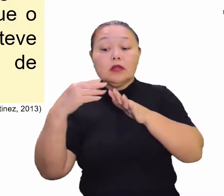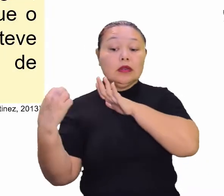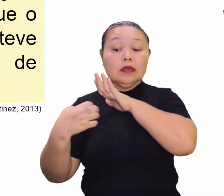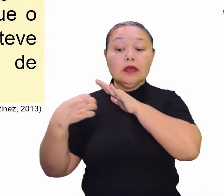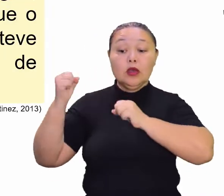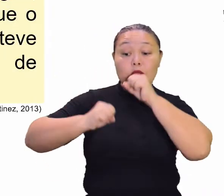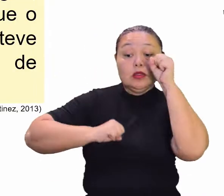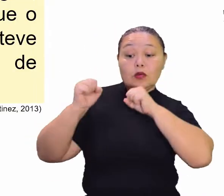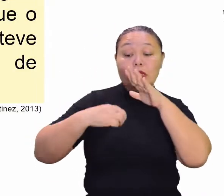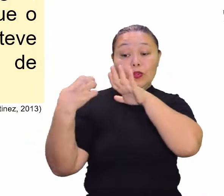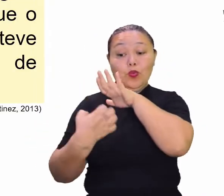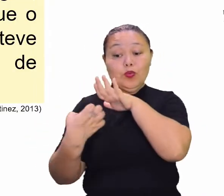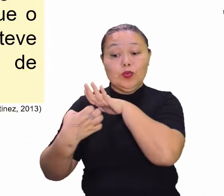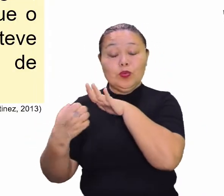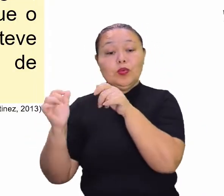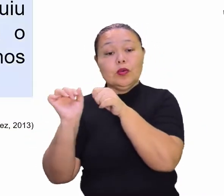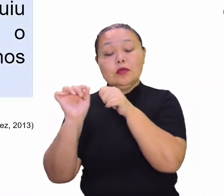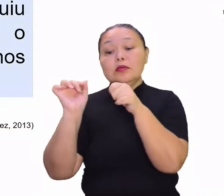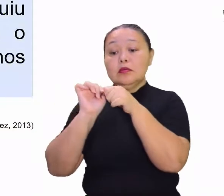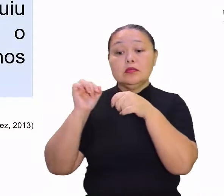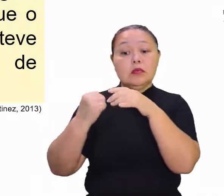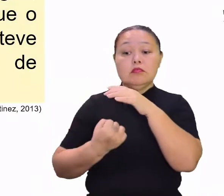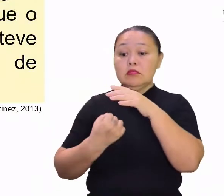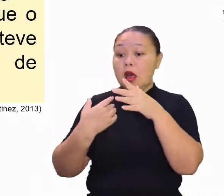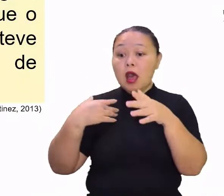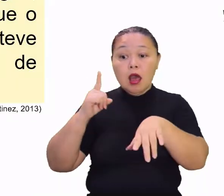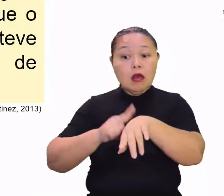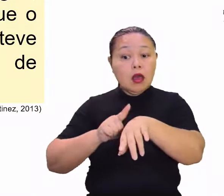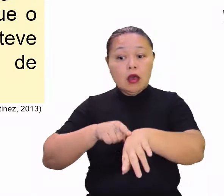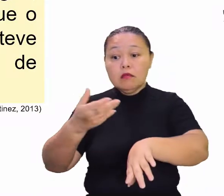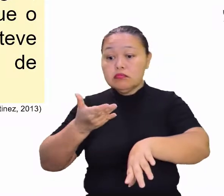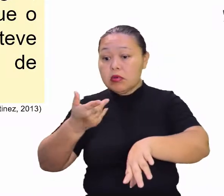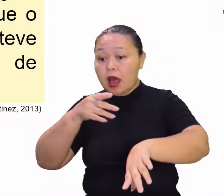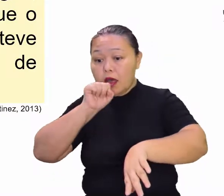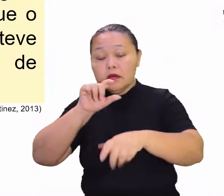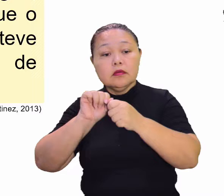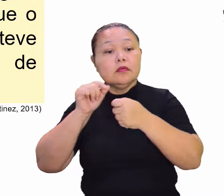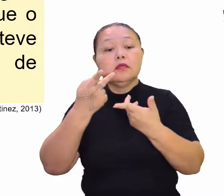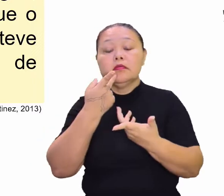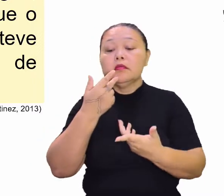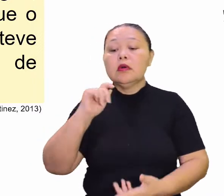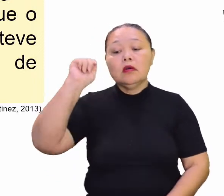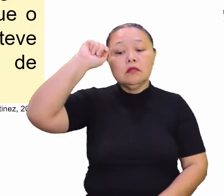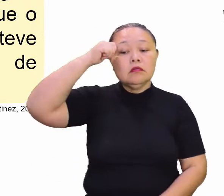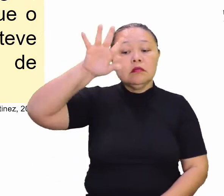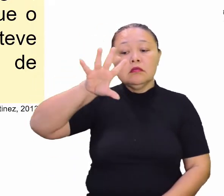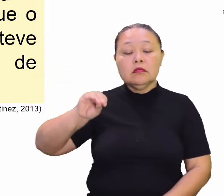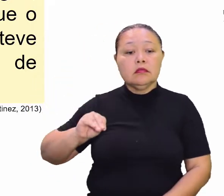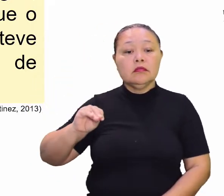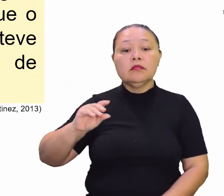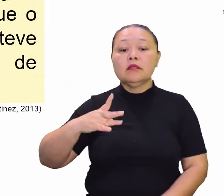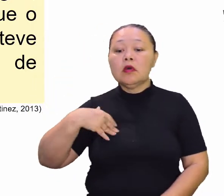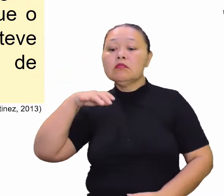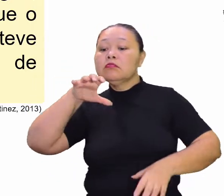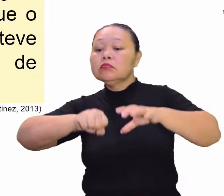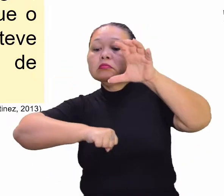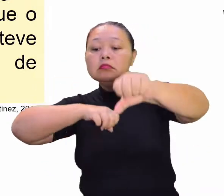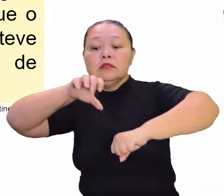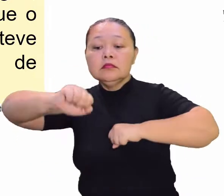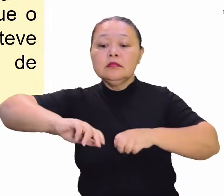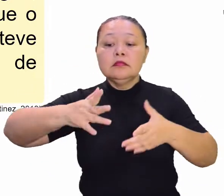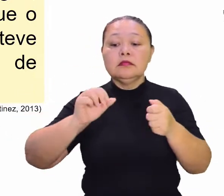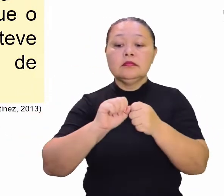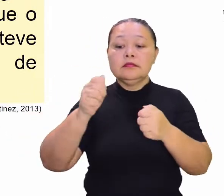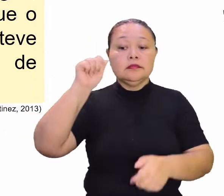indústria. Indústria produz a todo vapor. Uhum. Vamos lá. Falamos sobre a questão dessa ocupação da